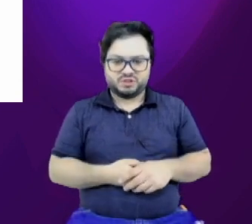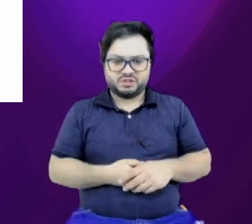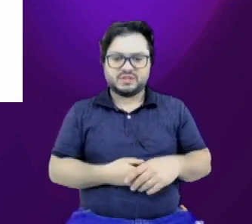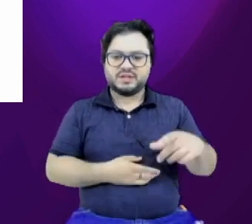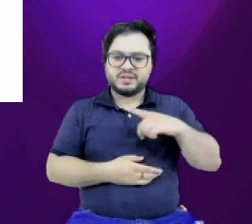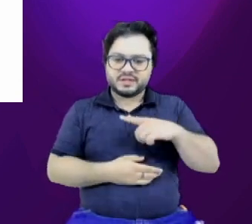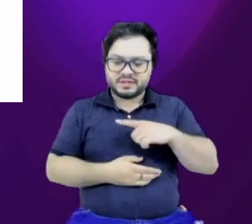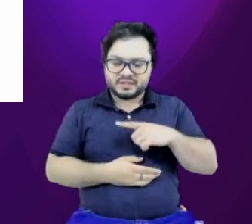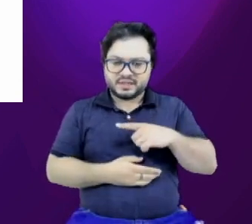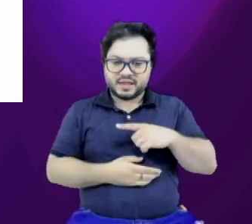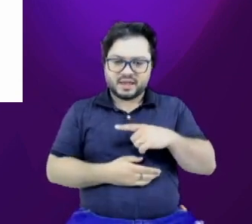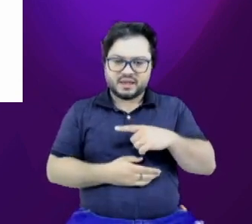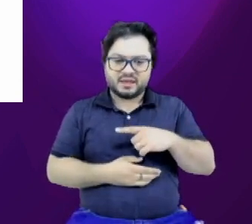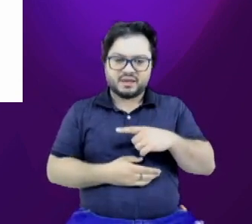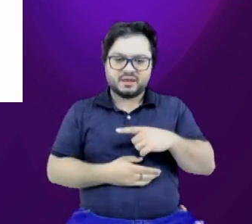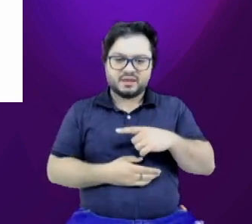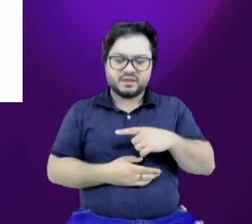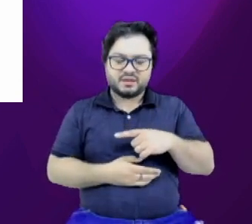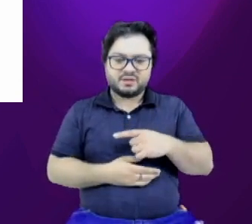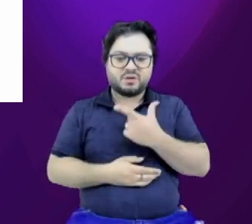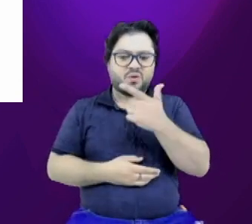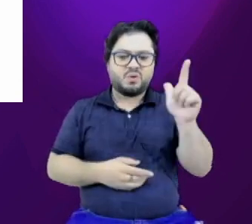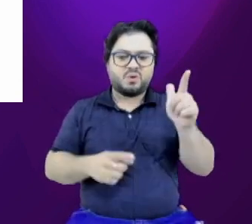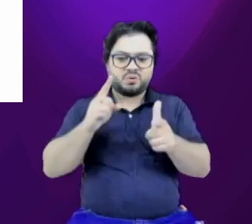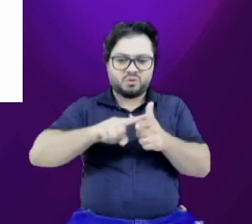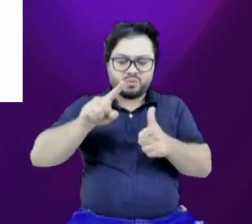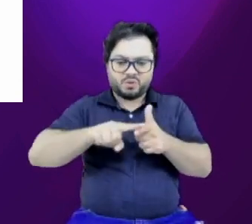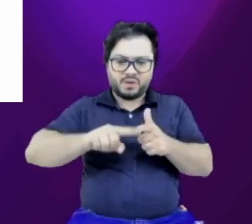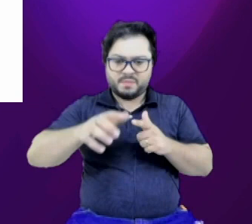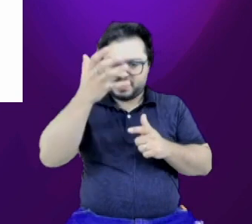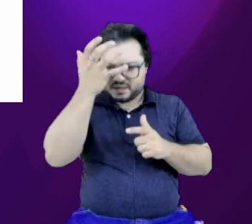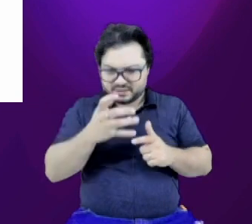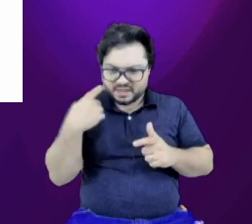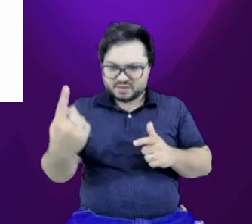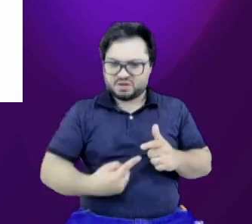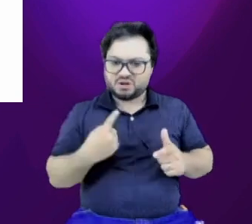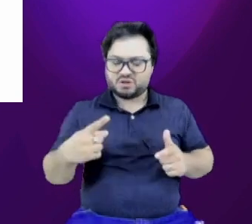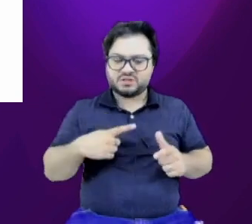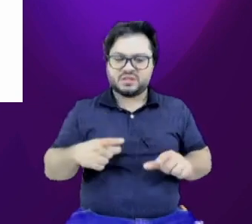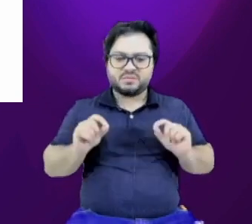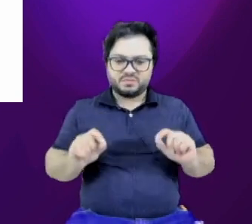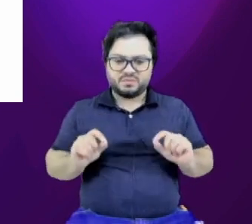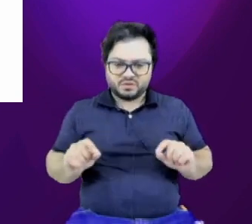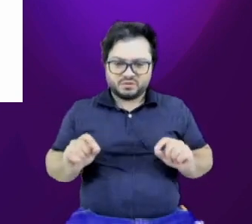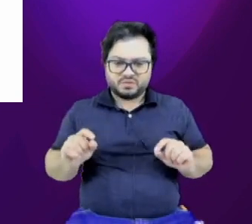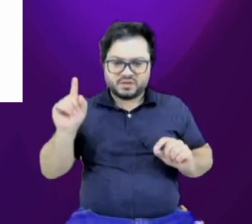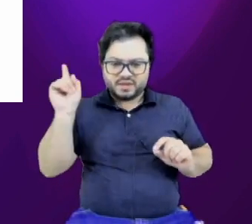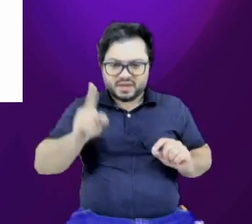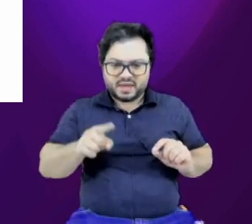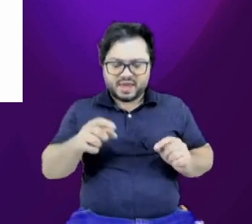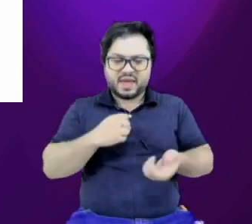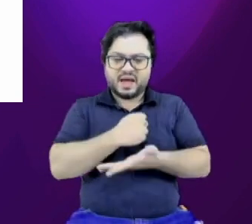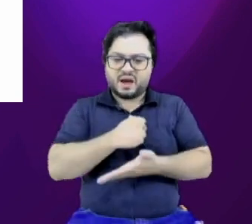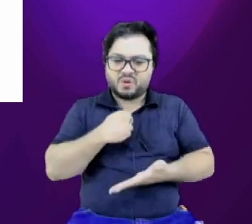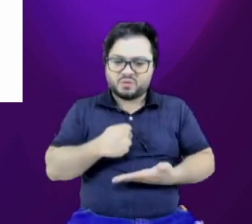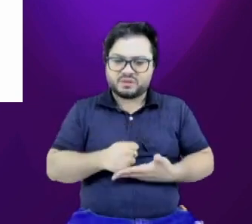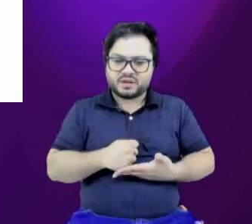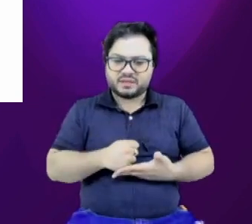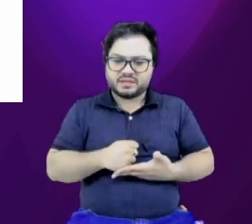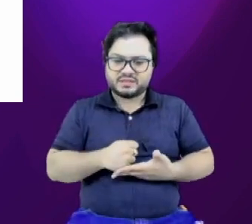existente, né? Outro problema sério que nós temos, foi a contratação